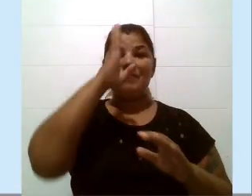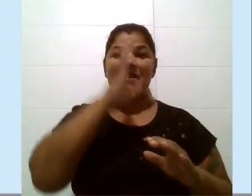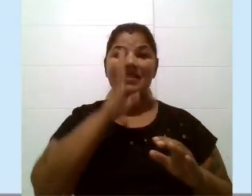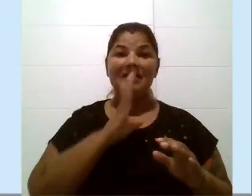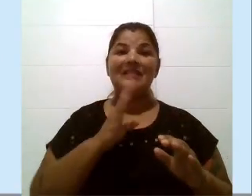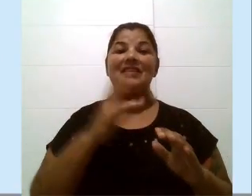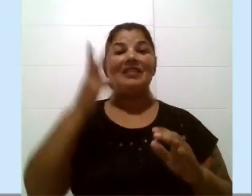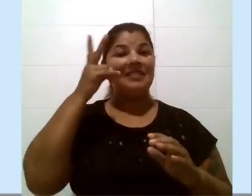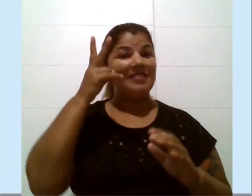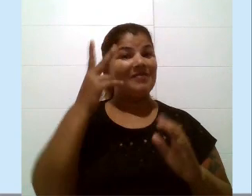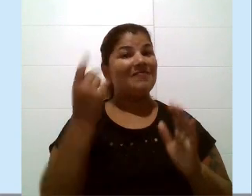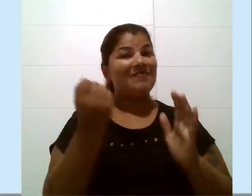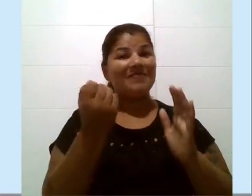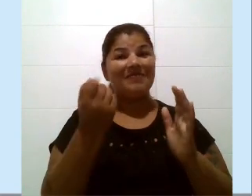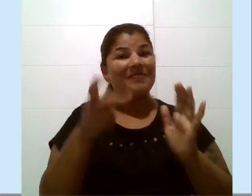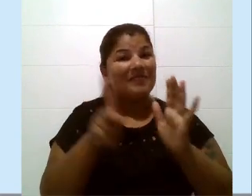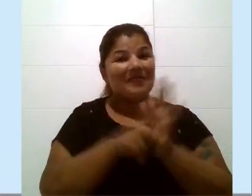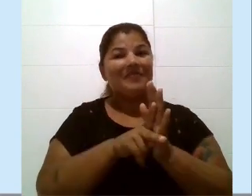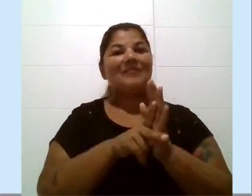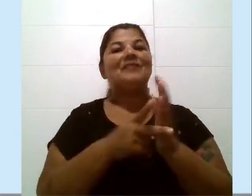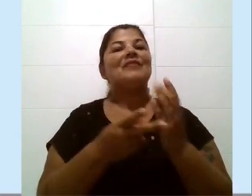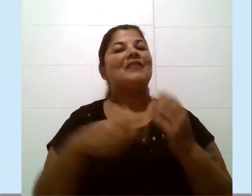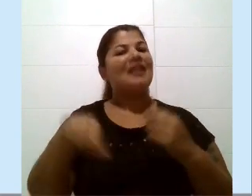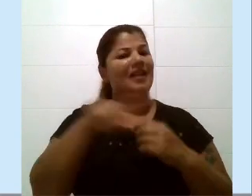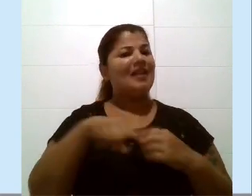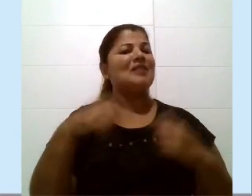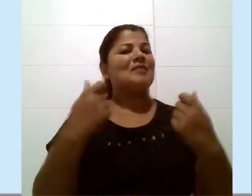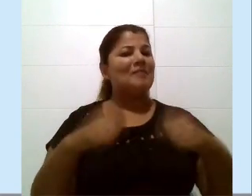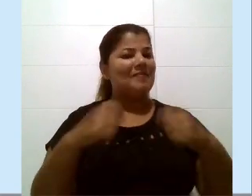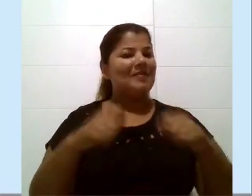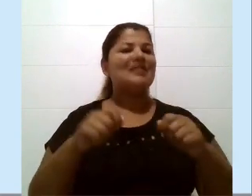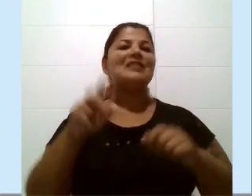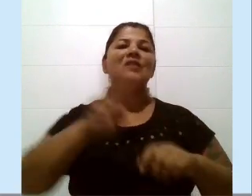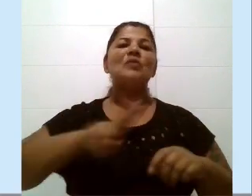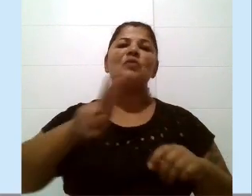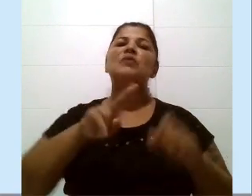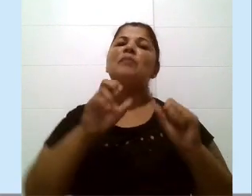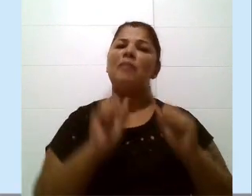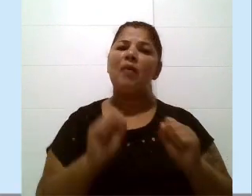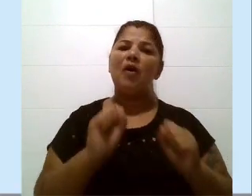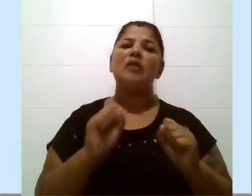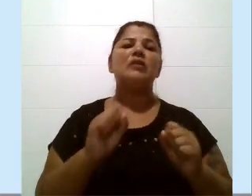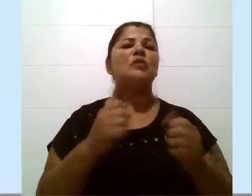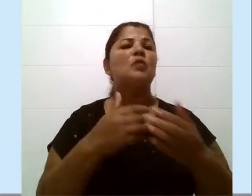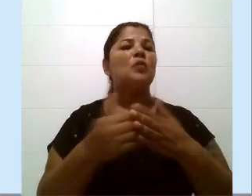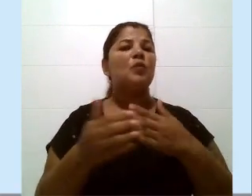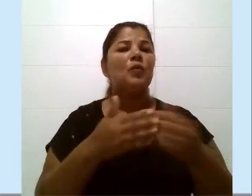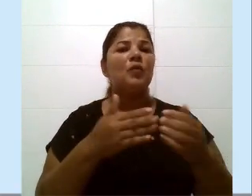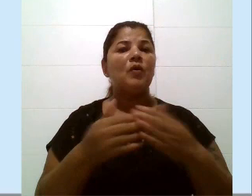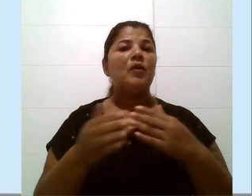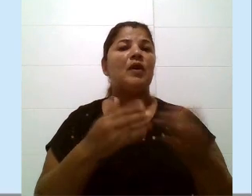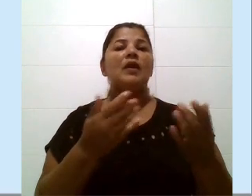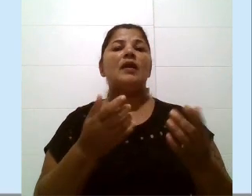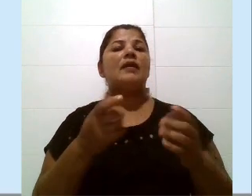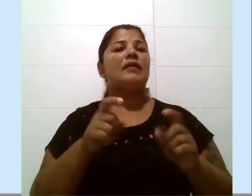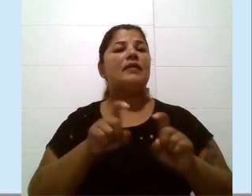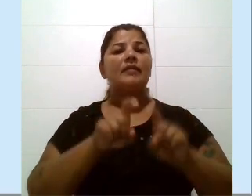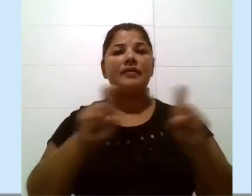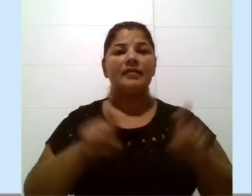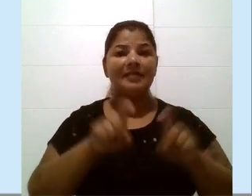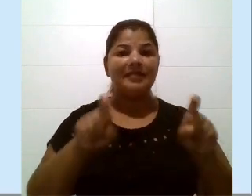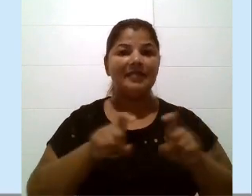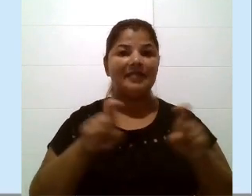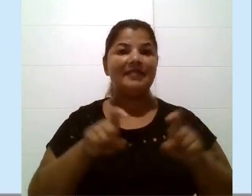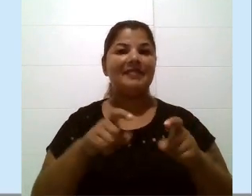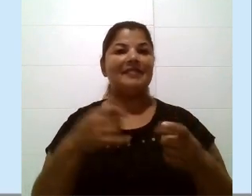tá? Então, é interessante que você use todos os recursos digitais também para assistir a nossa aula, tá? Quais são esses